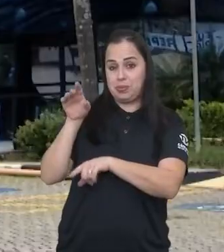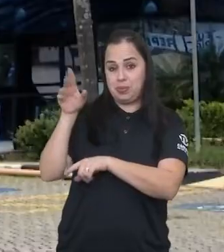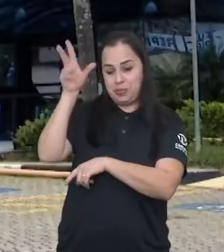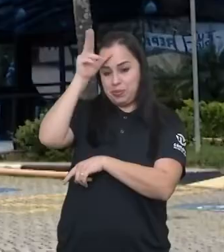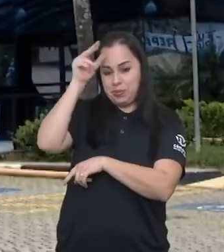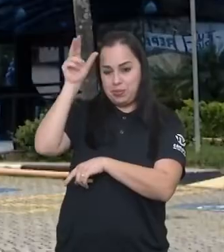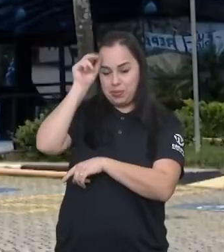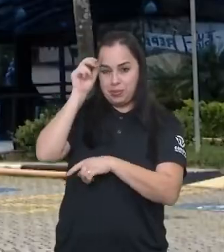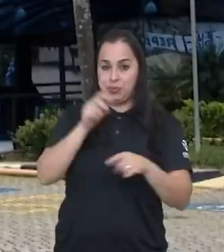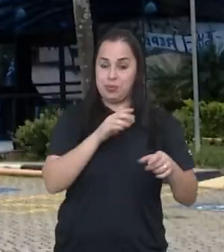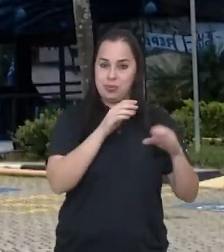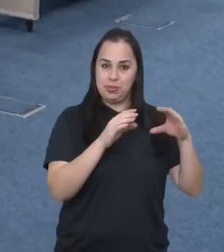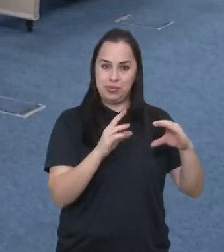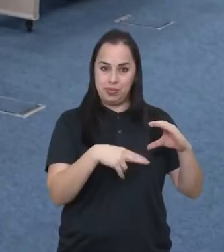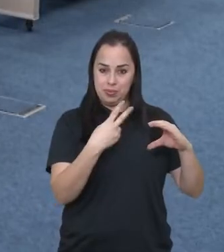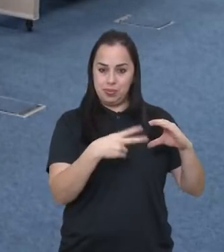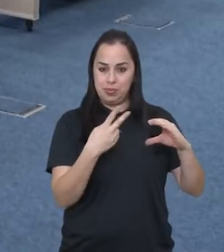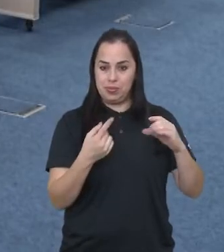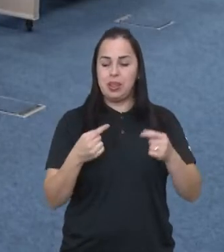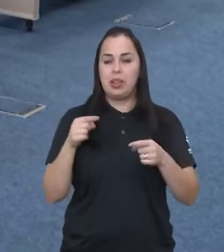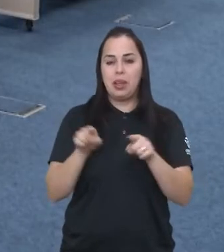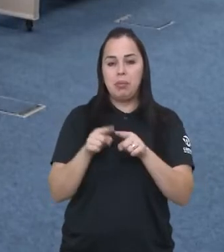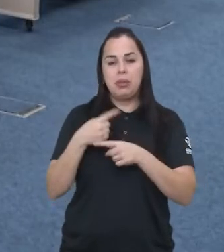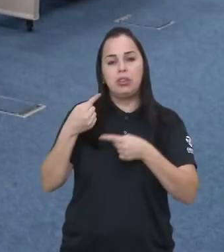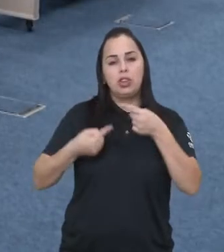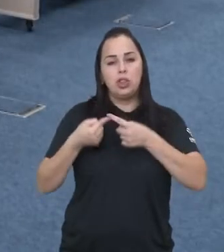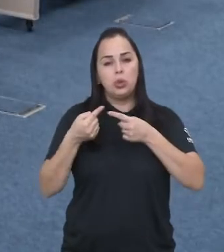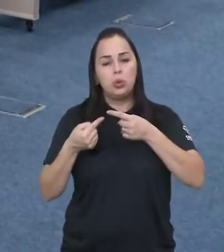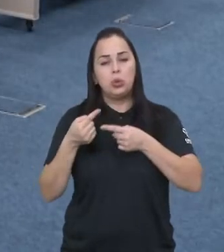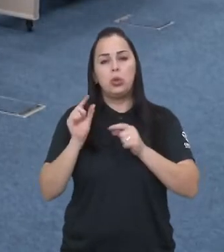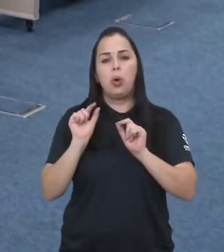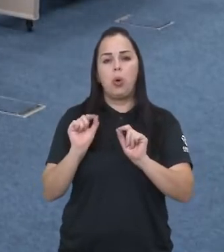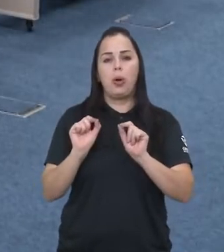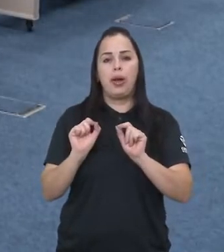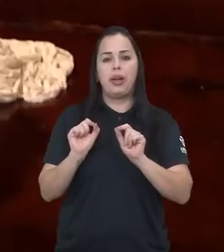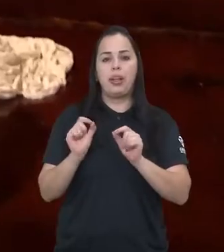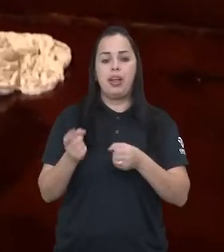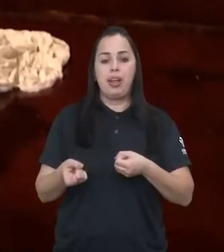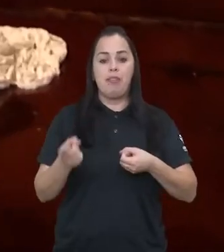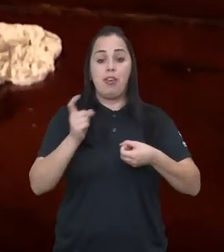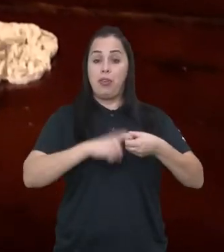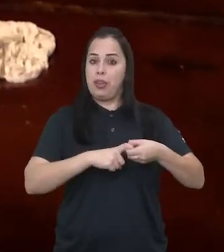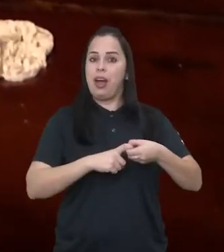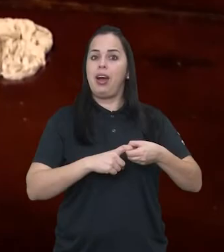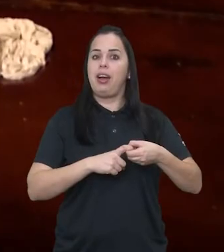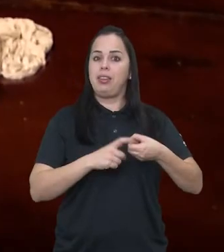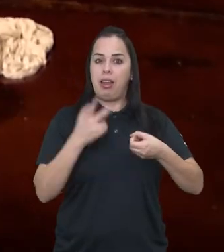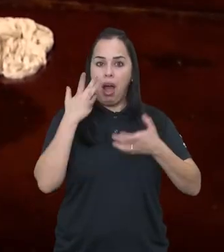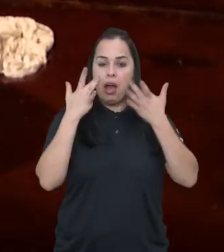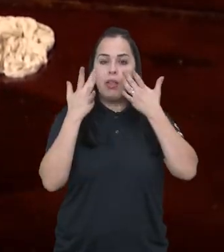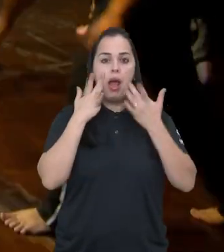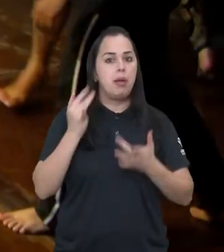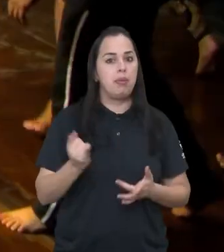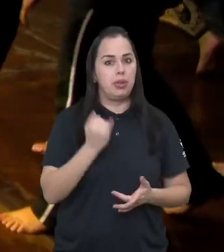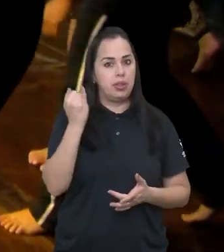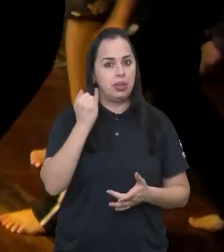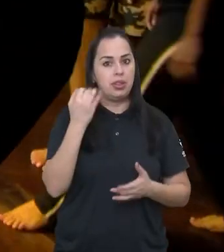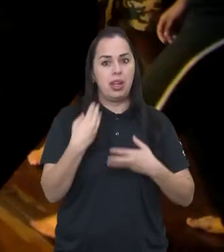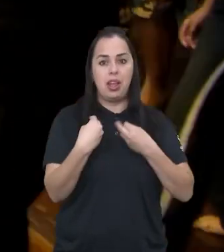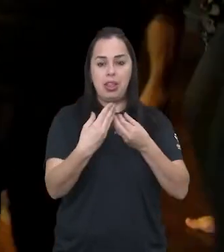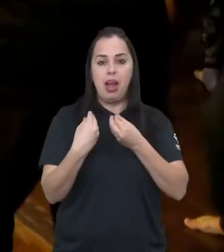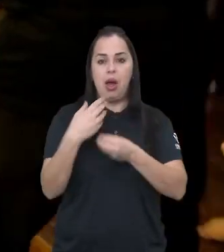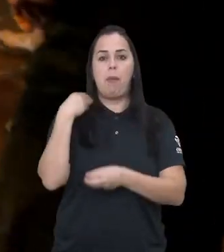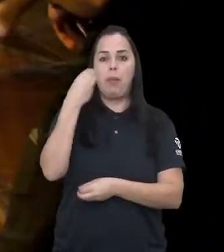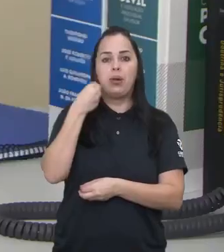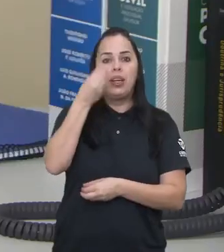Executivo, a Câmara Municipal também discute a retomada das atividades culturais, muito importante para garantir emprego e renda à